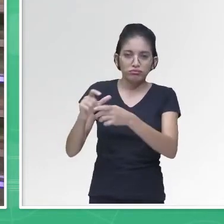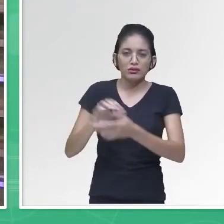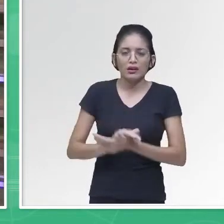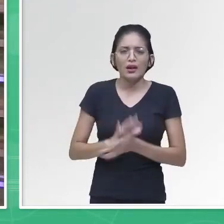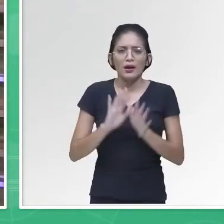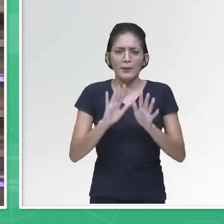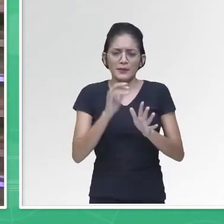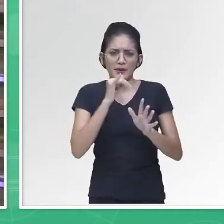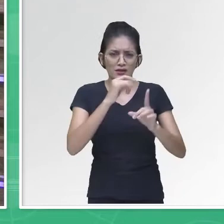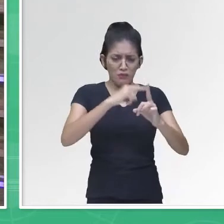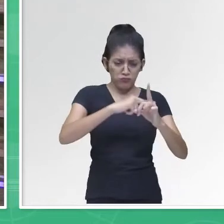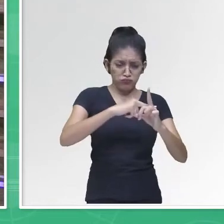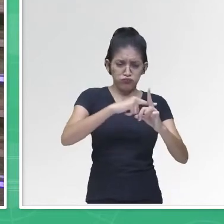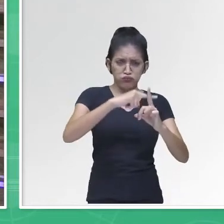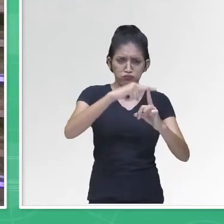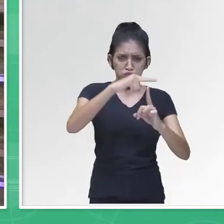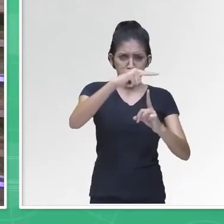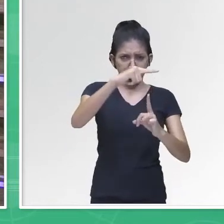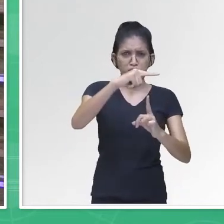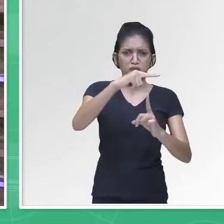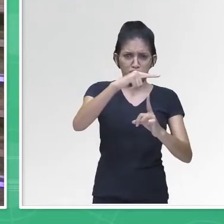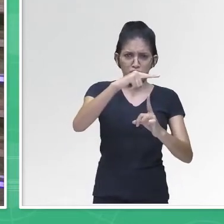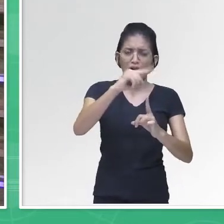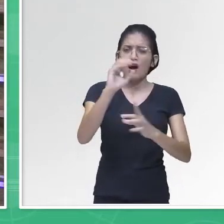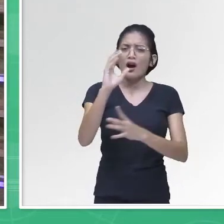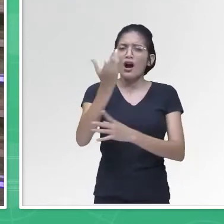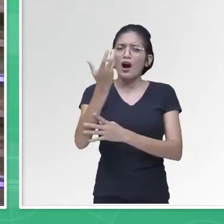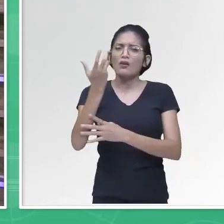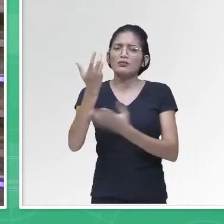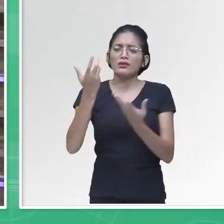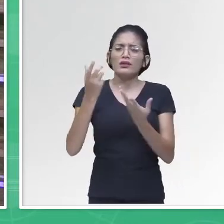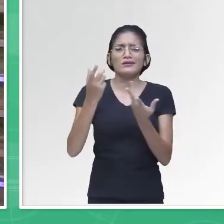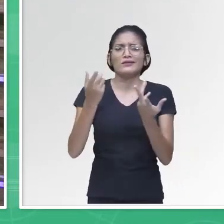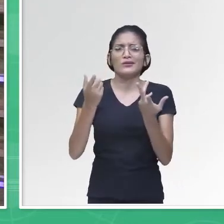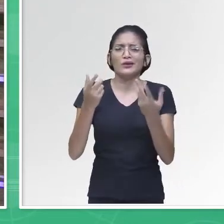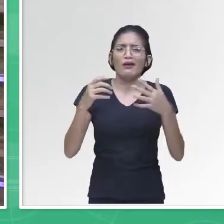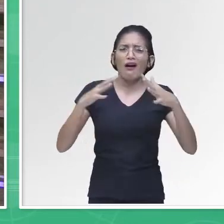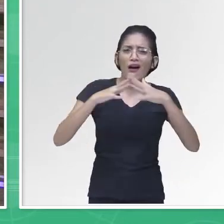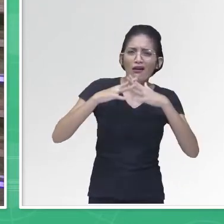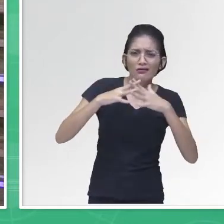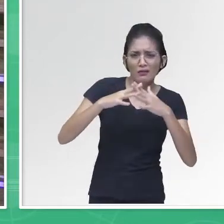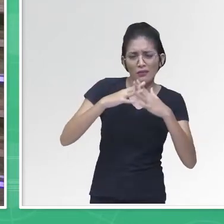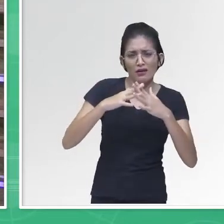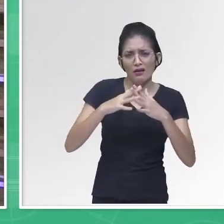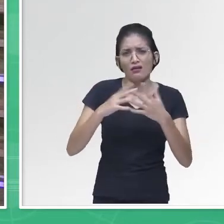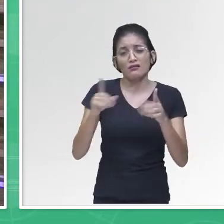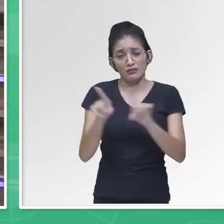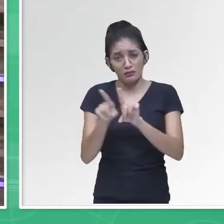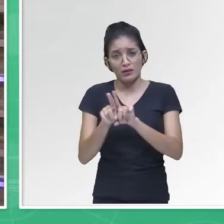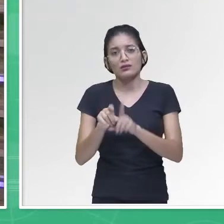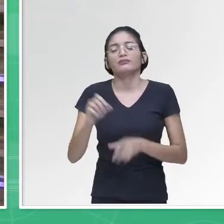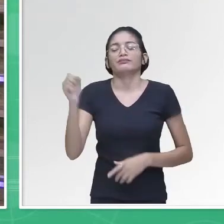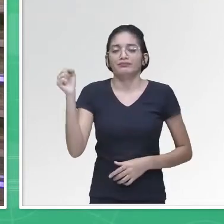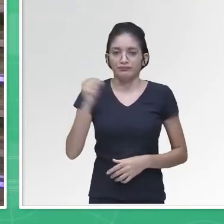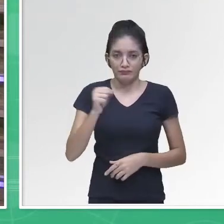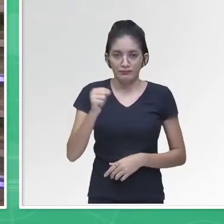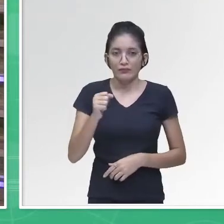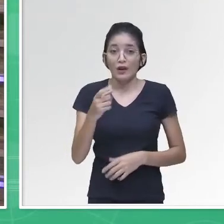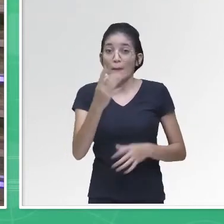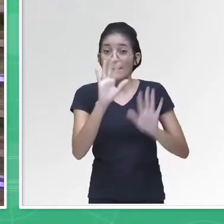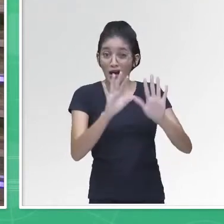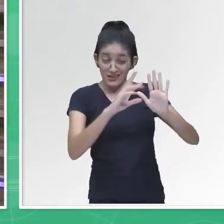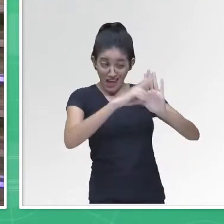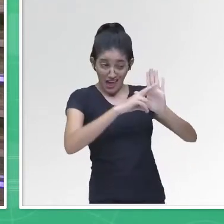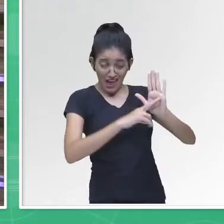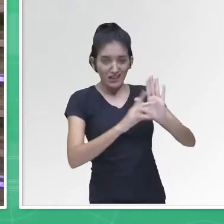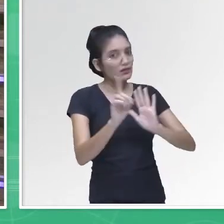a temperatura interfere na solubilidade? Sim, nem sempre, tá bom, gente? Não pode ser uma regra geral,